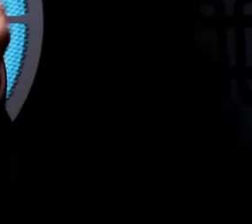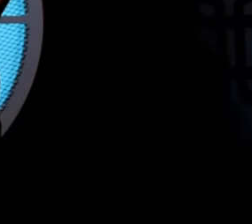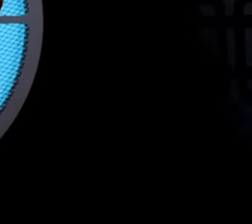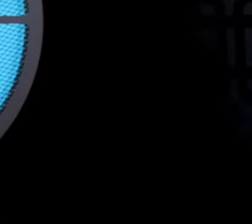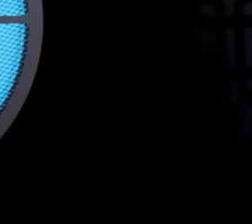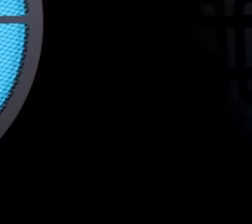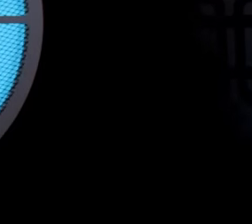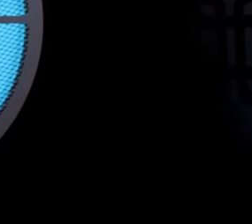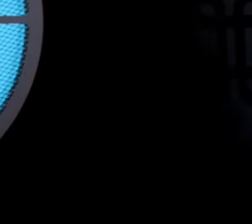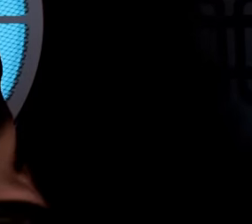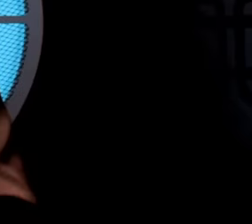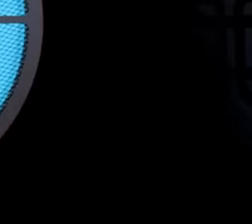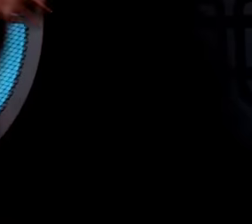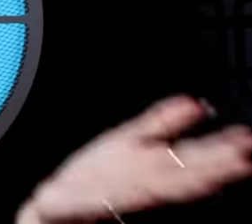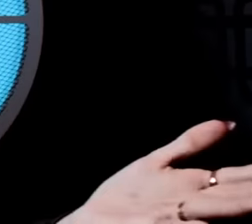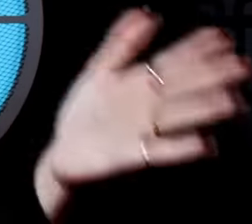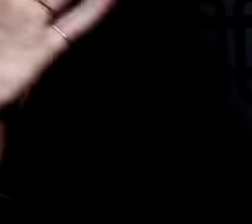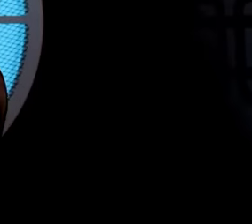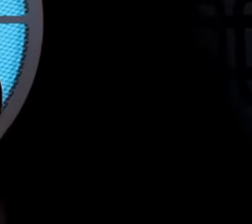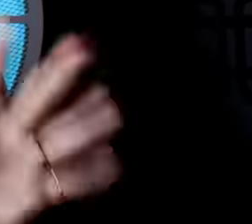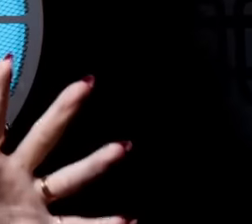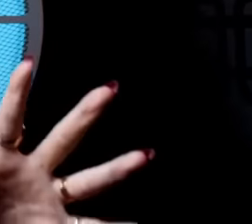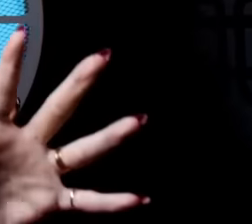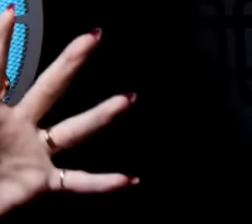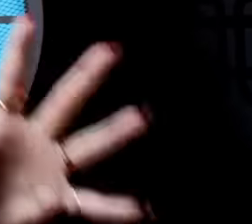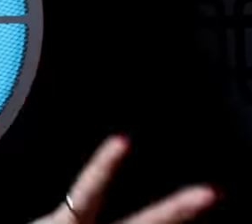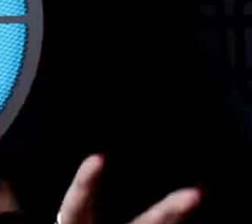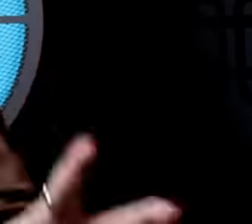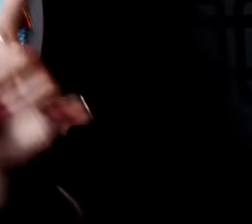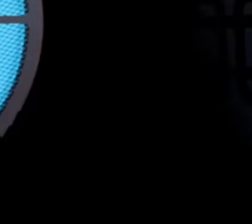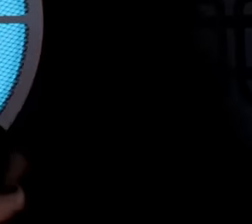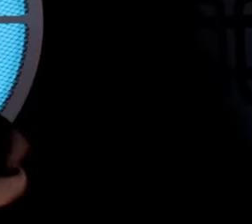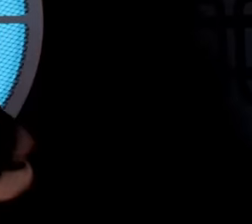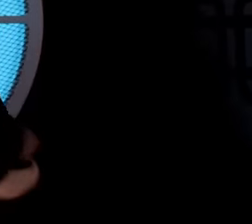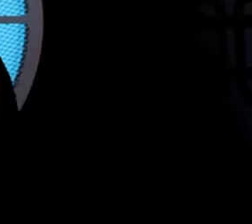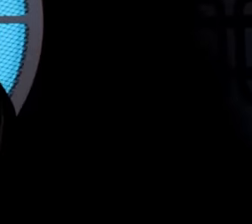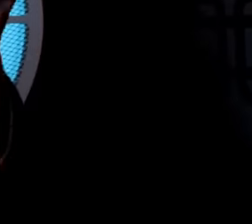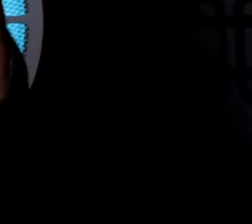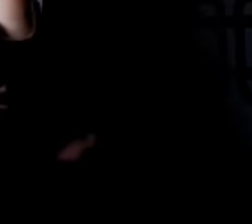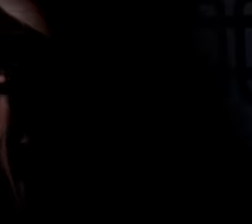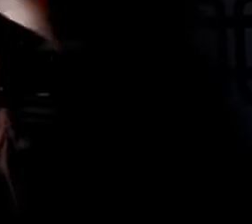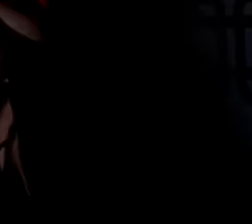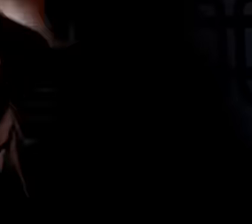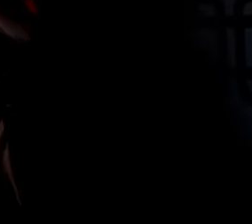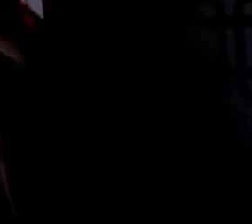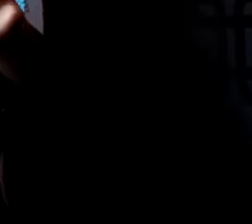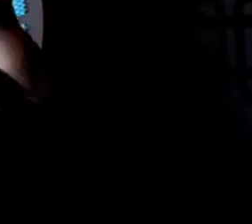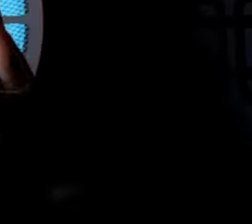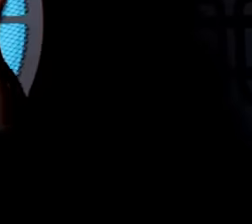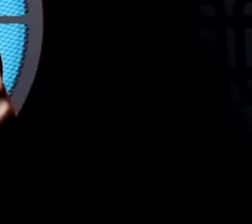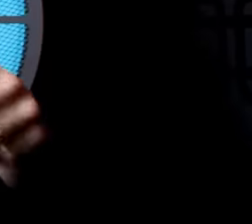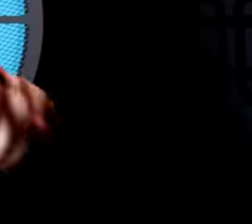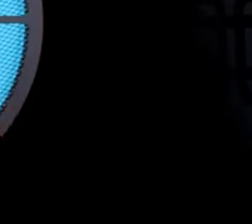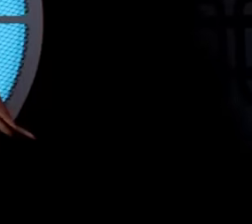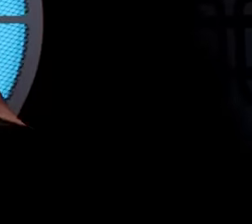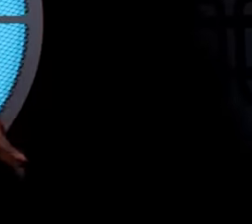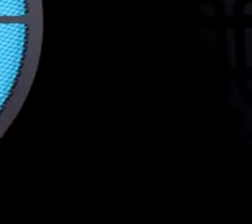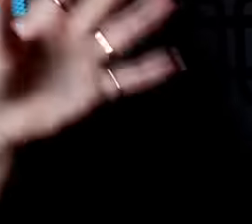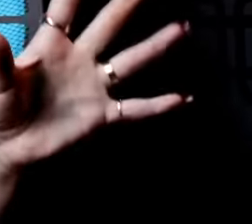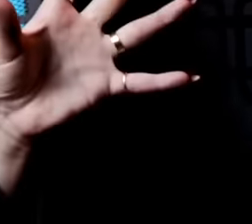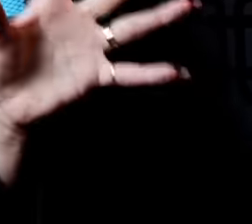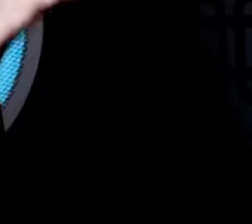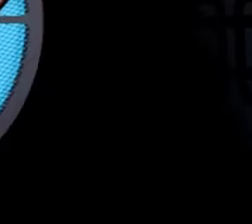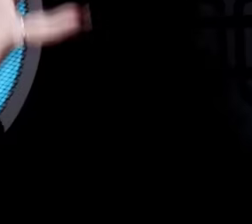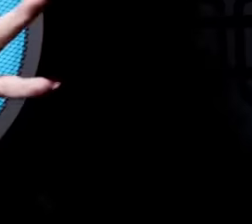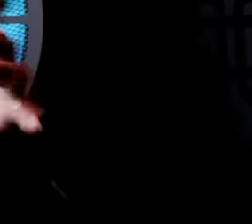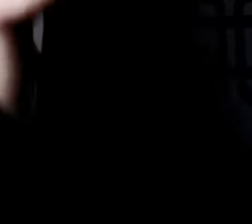aqui no nosso campus online. Lembramos também que todas as nossas mensagens você encontra na íntegra aqui no nosso canal do Lagoinha TV. Então todas